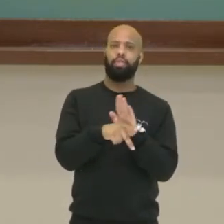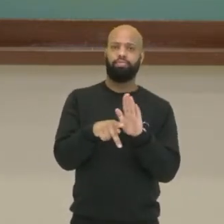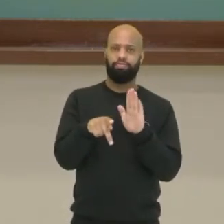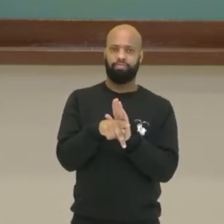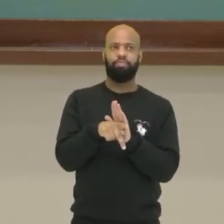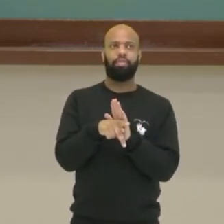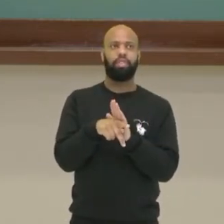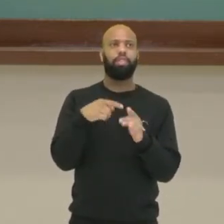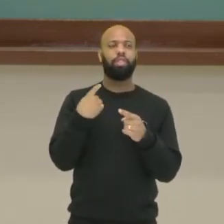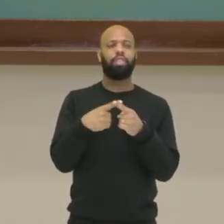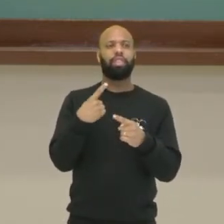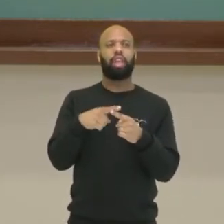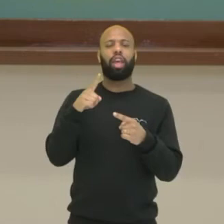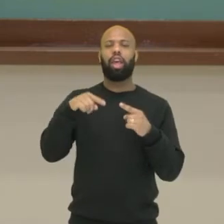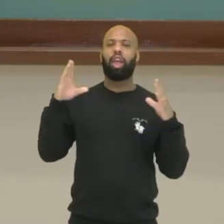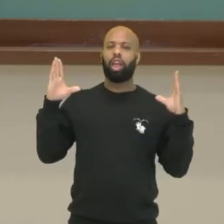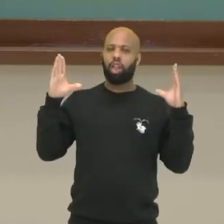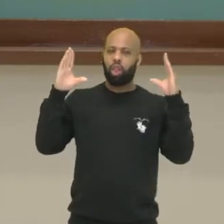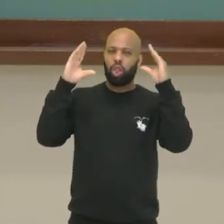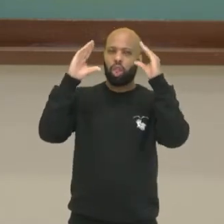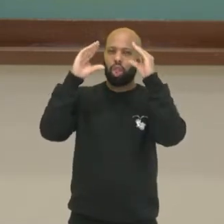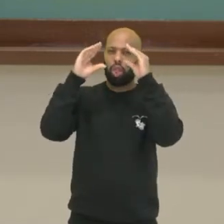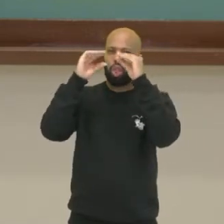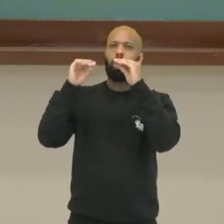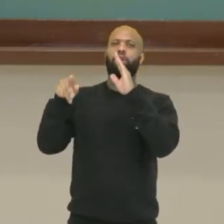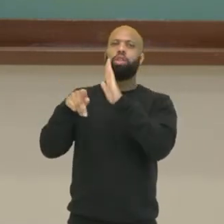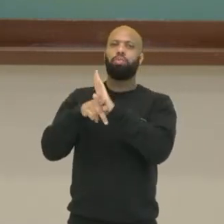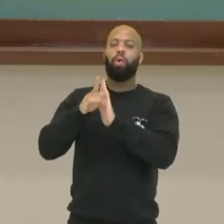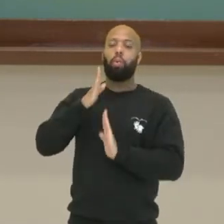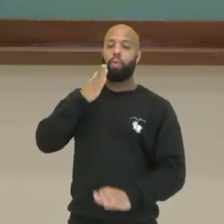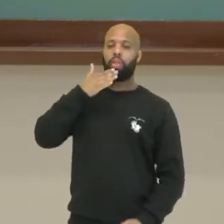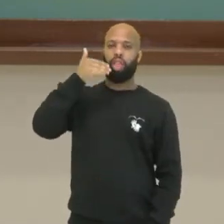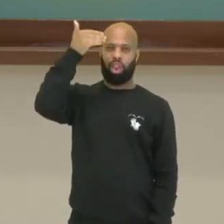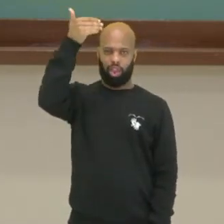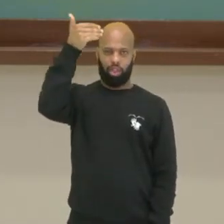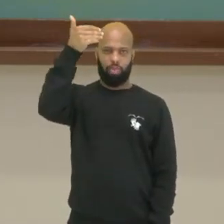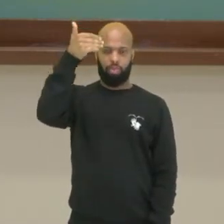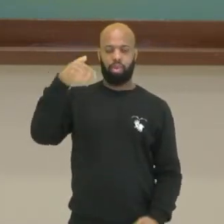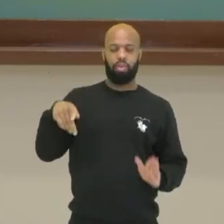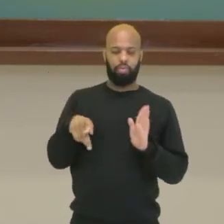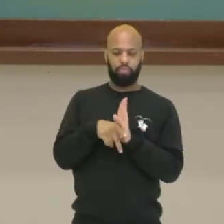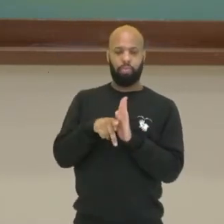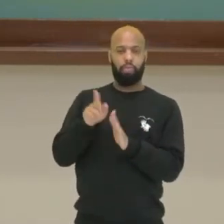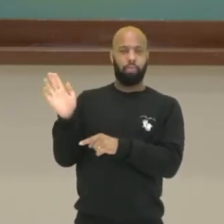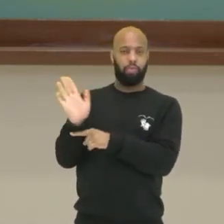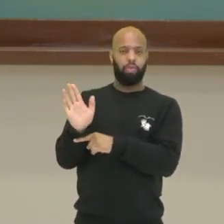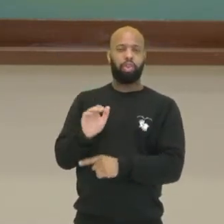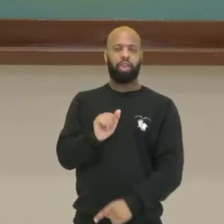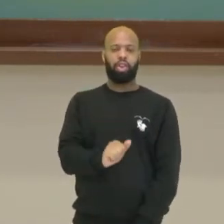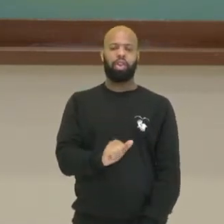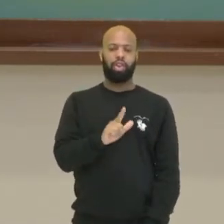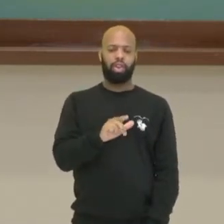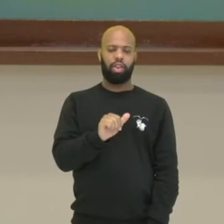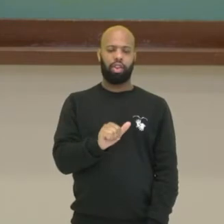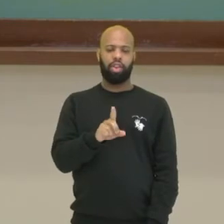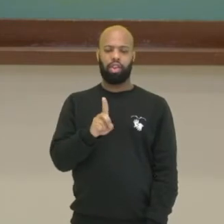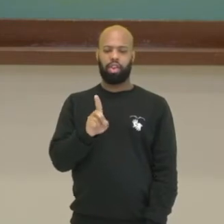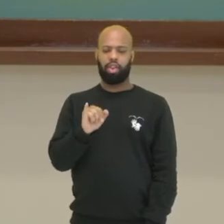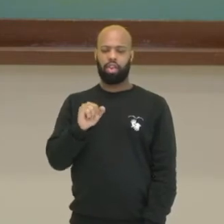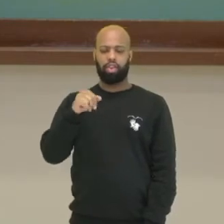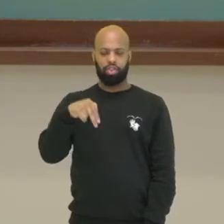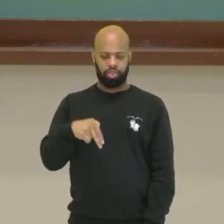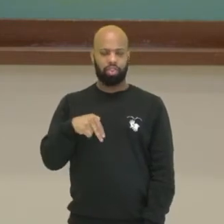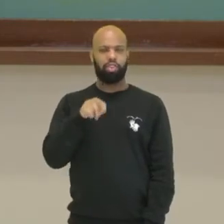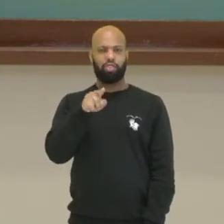Noite na Arábia do Aladdin. Gosto muito dessa trilha, mas tem outras trilhas também que eu posso cantar um trechinho aqui para cobiçar o